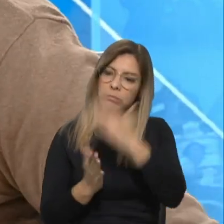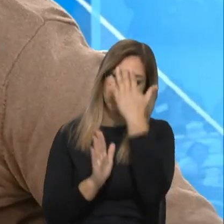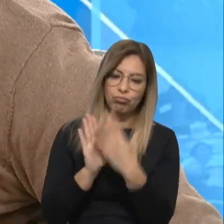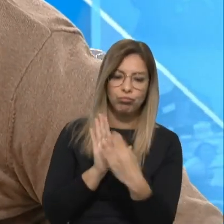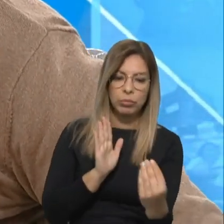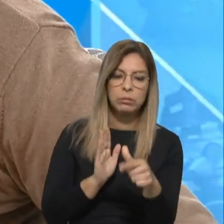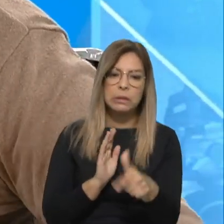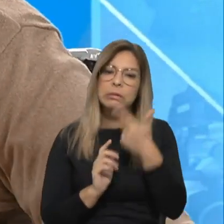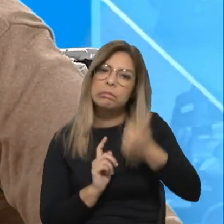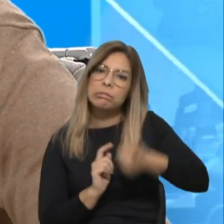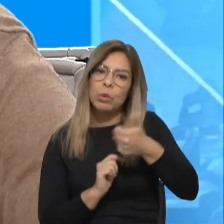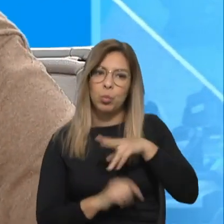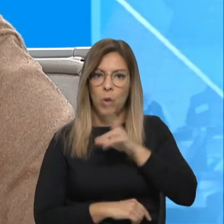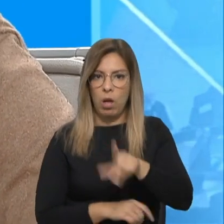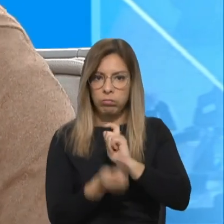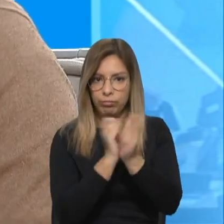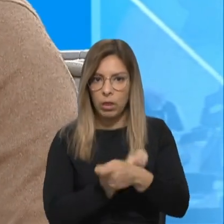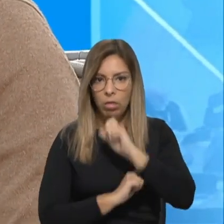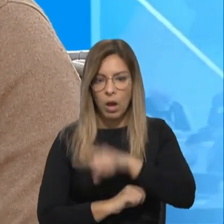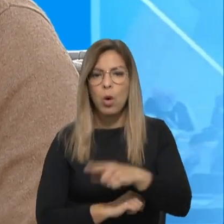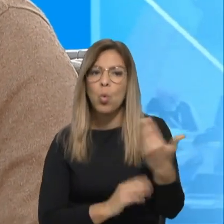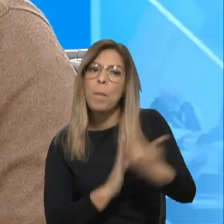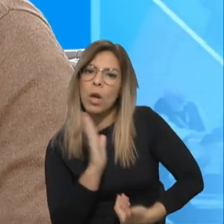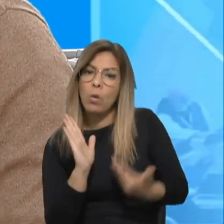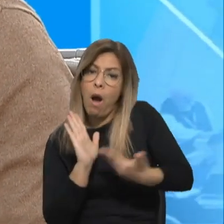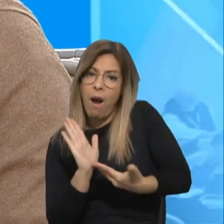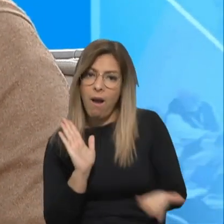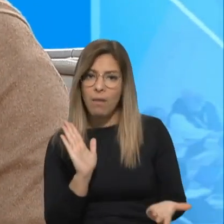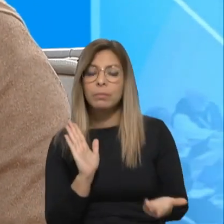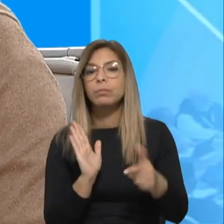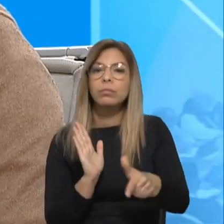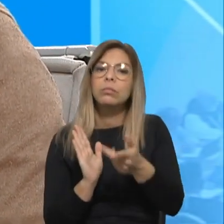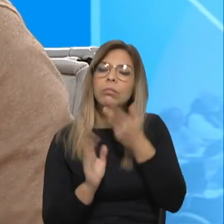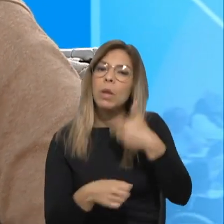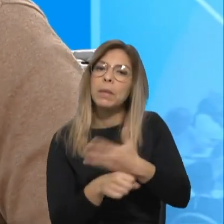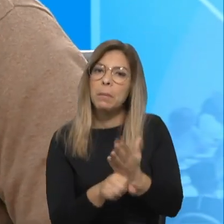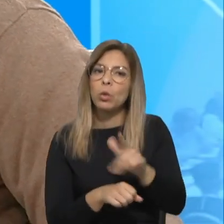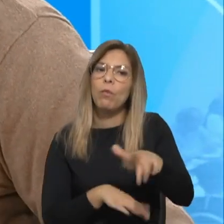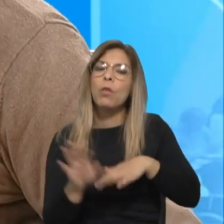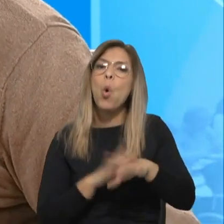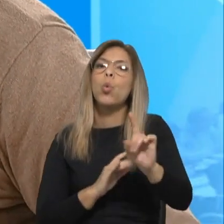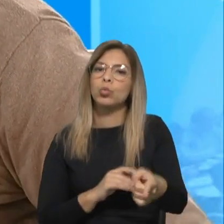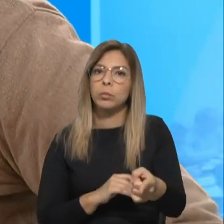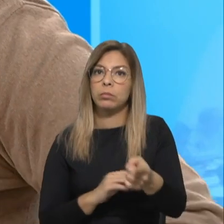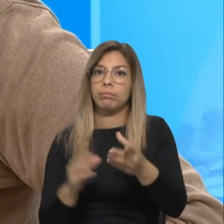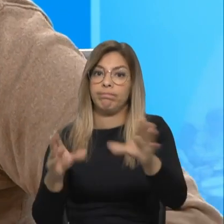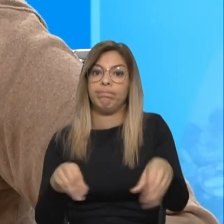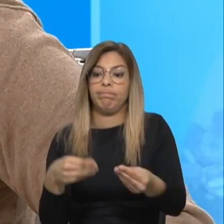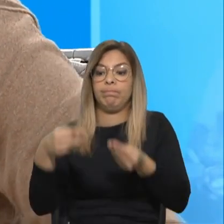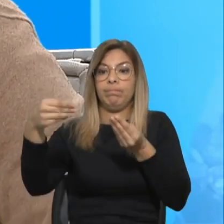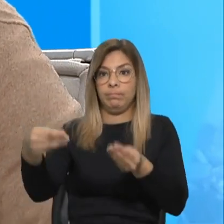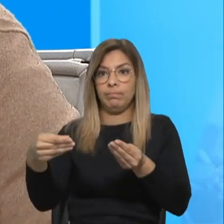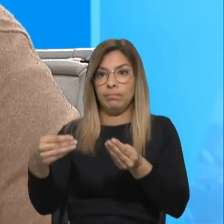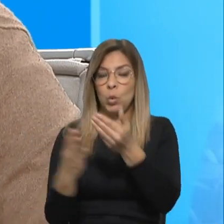pastoral juvenil em Portugal. Portanto, temos aqui um documento. O que é que o Departamento Nacional da Pastoral Juvenil fez? Pegou nesse documento e